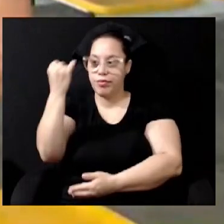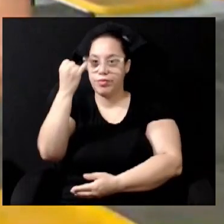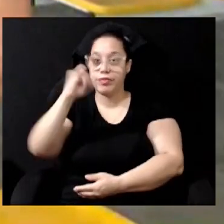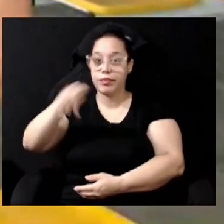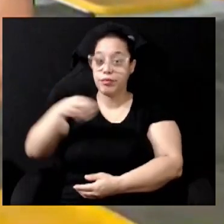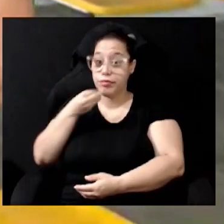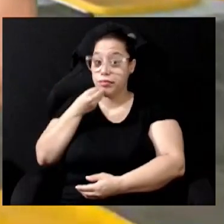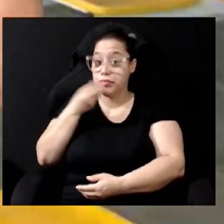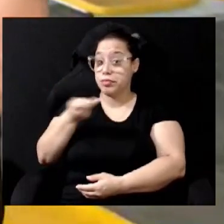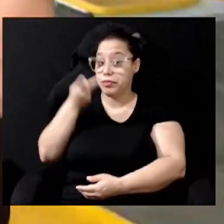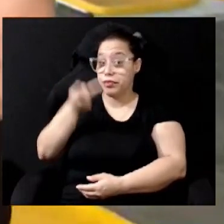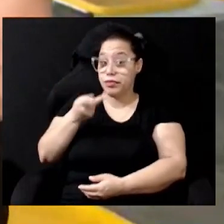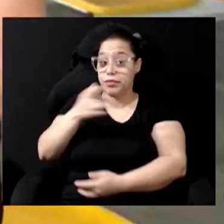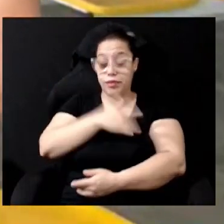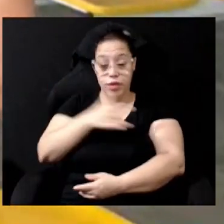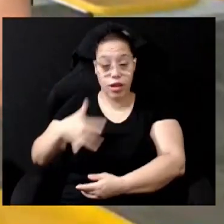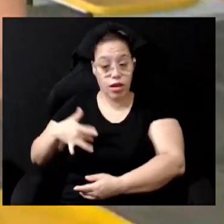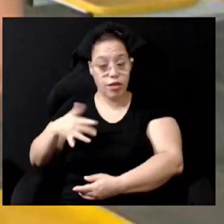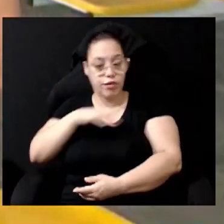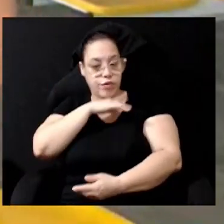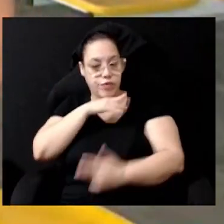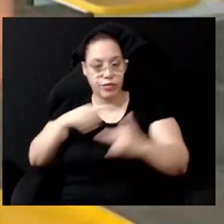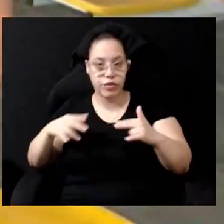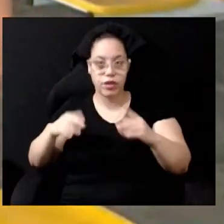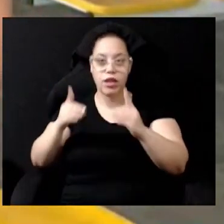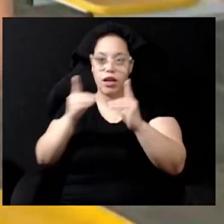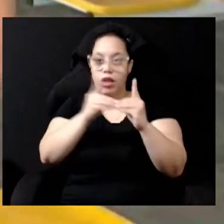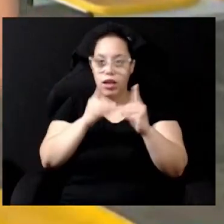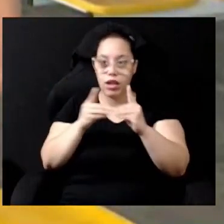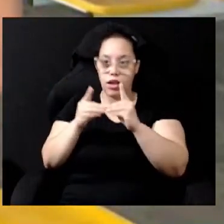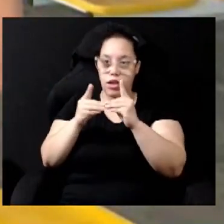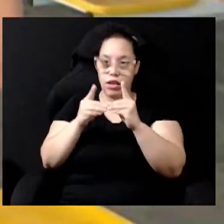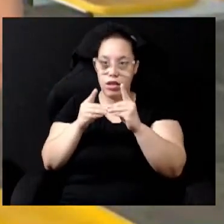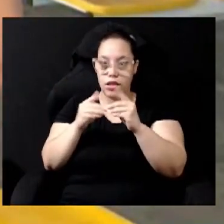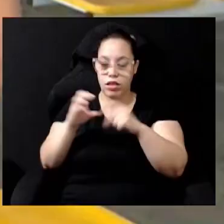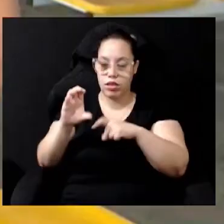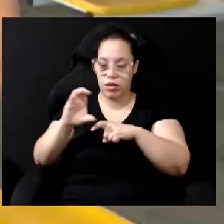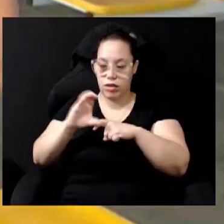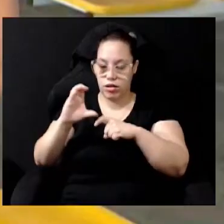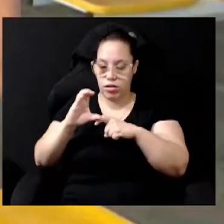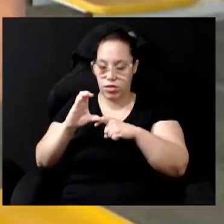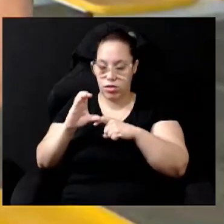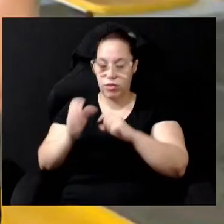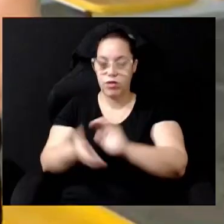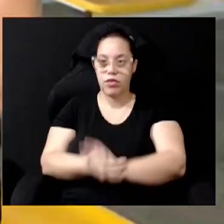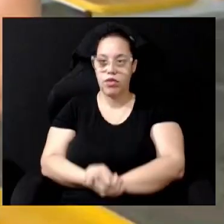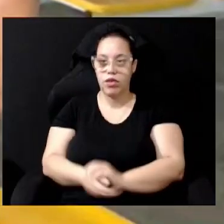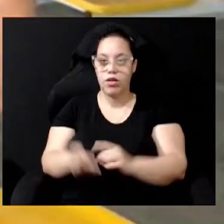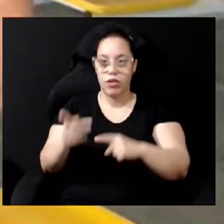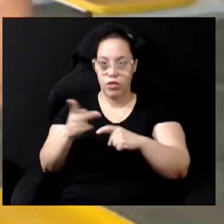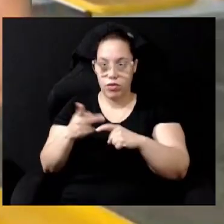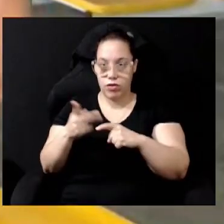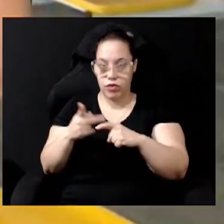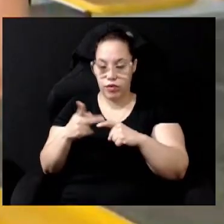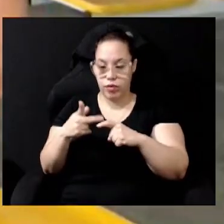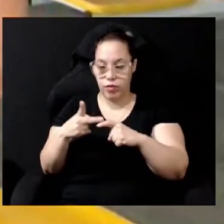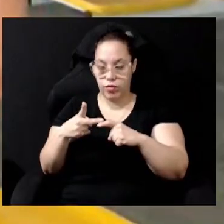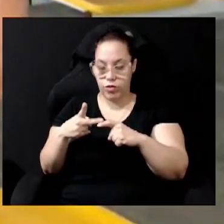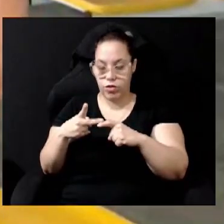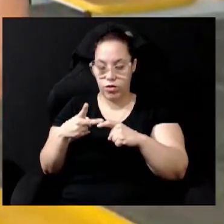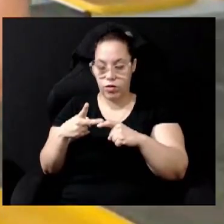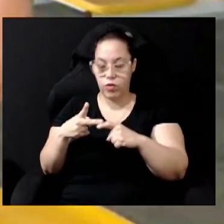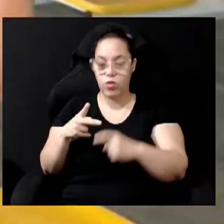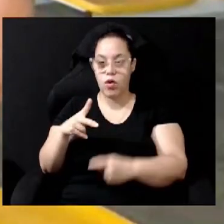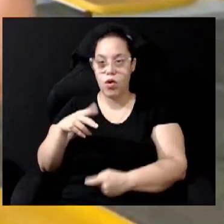de saúde animal, tem os consultórios também que a pessoa pode acessar pelo site? Isso, os consultórios móveis, né? É